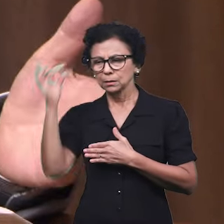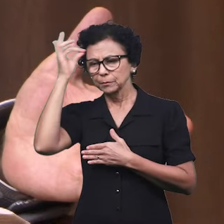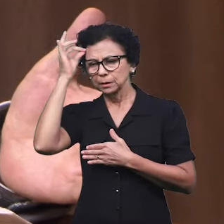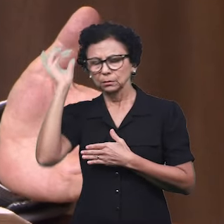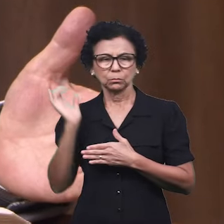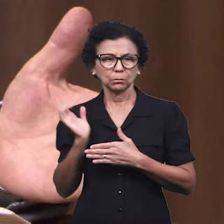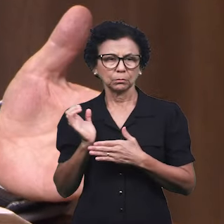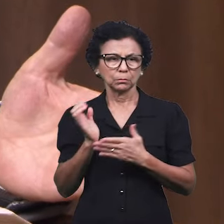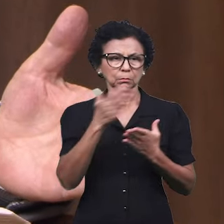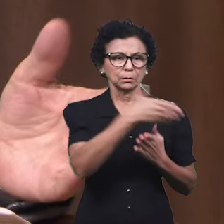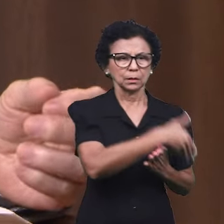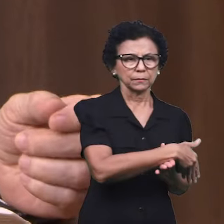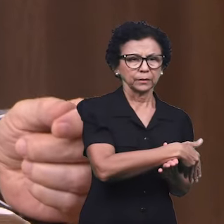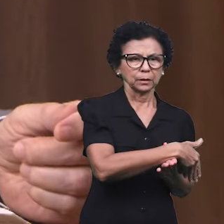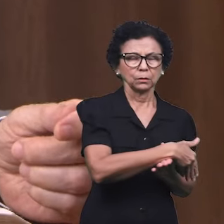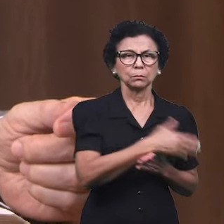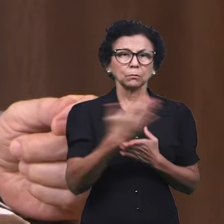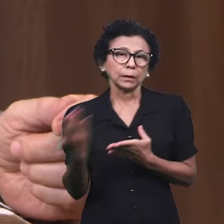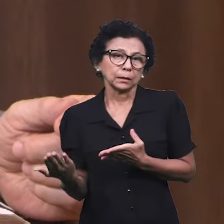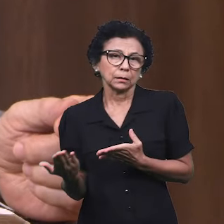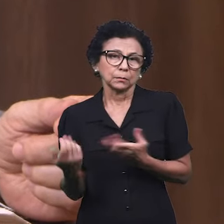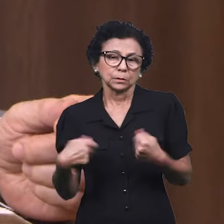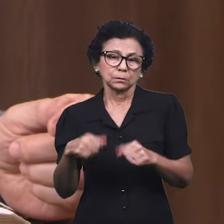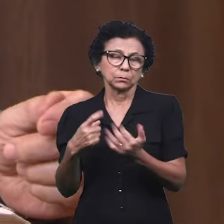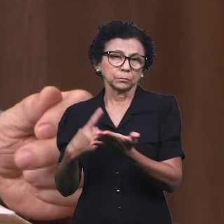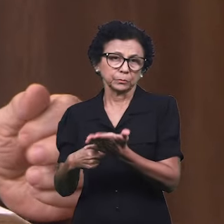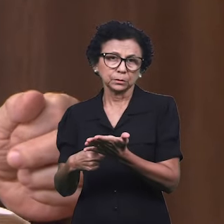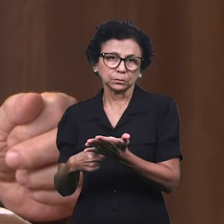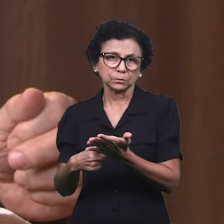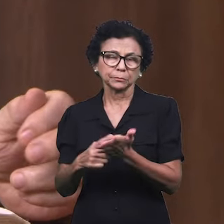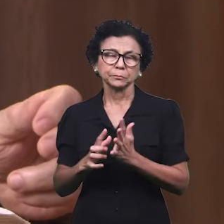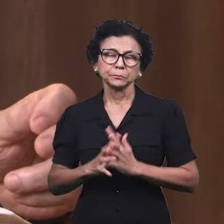fala muito a respeito disso. Vou citar